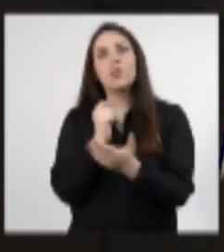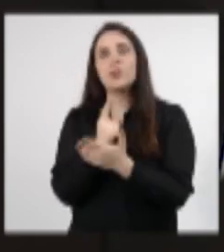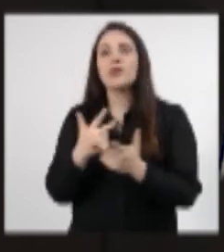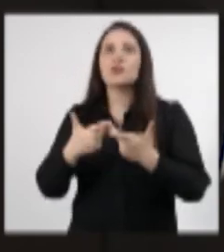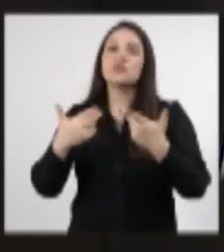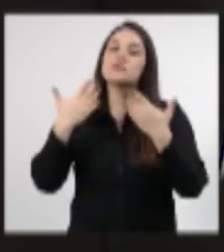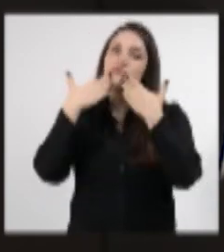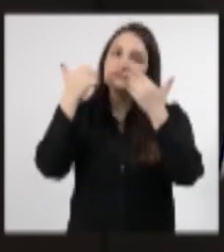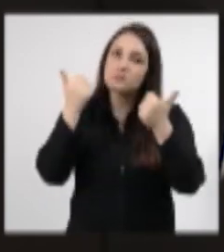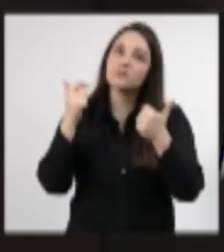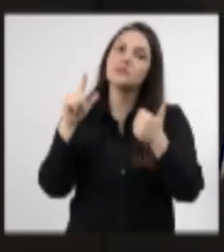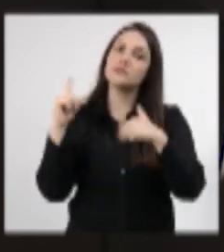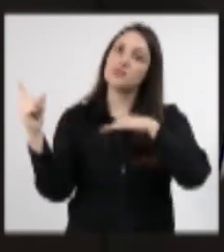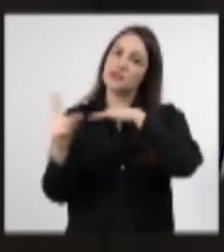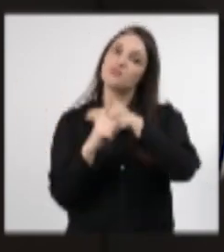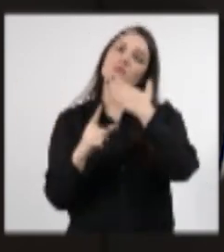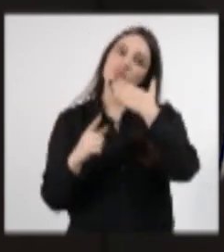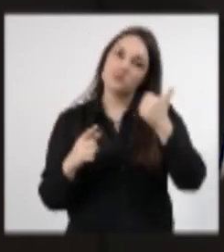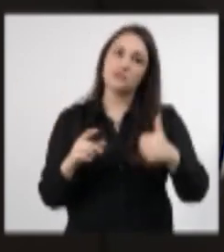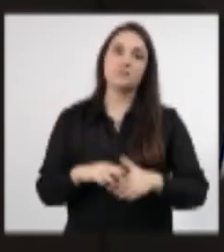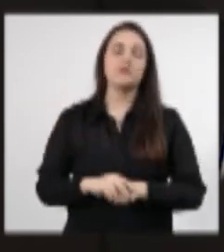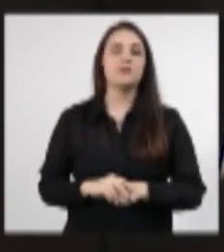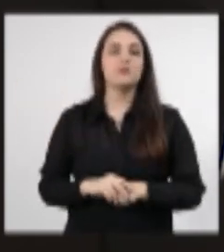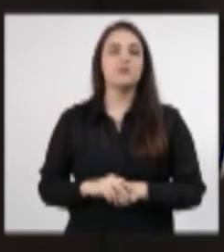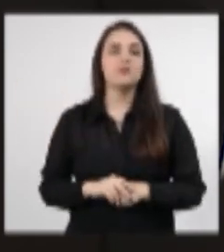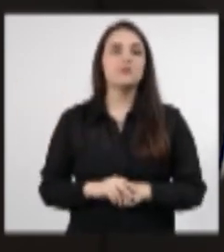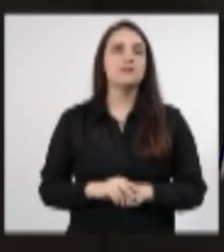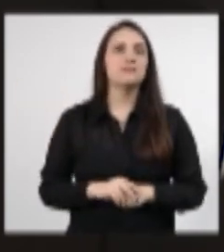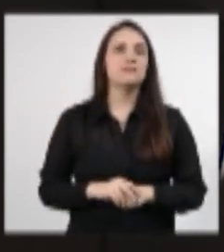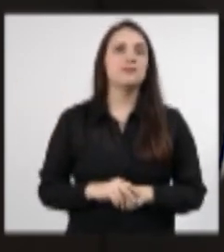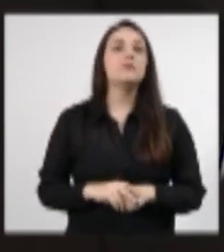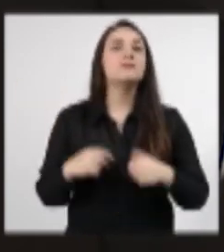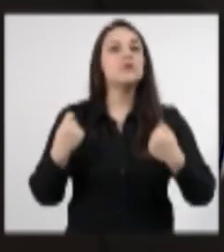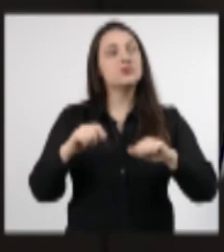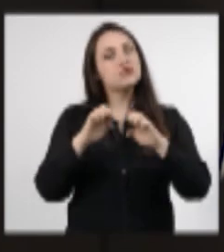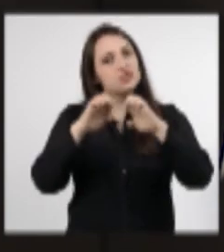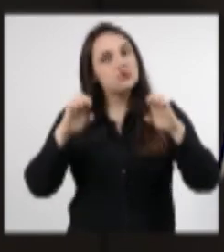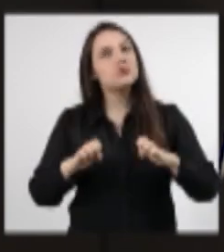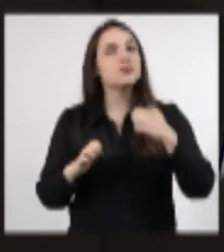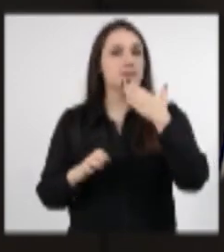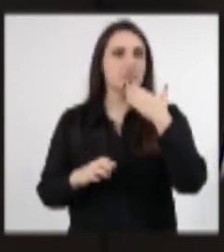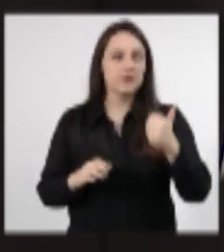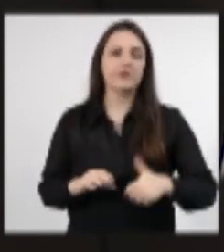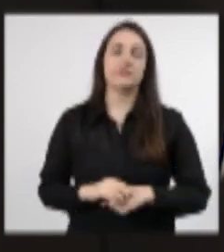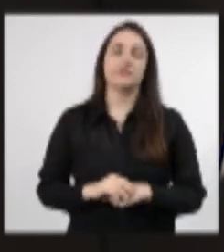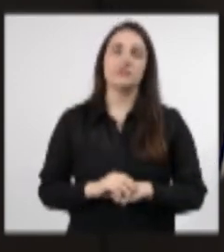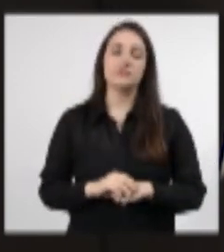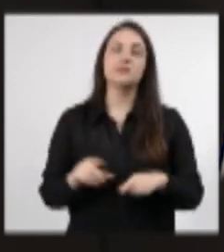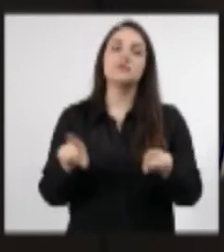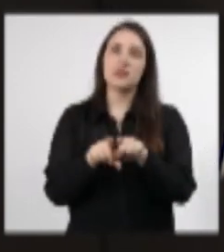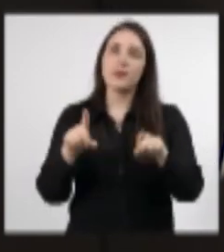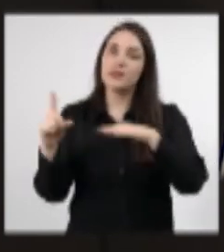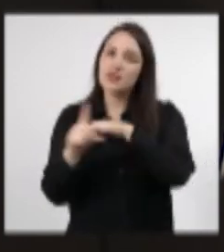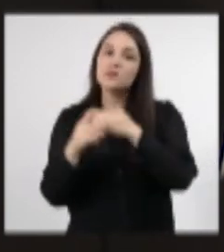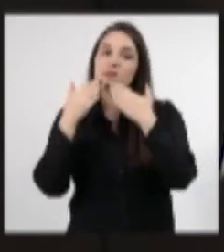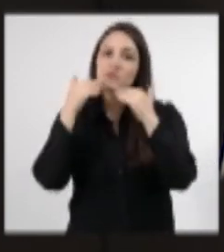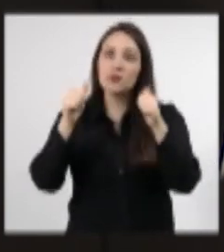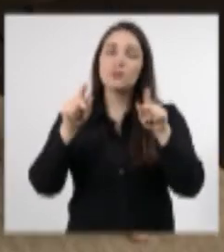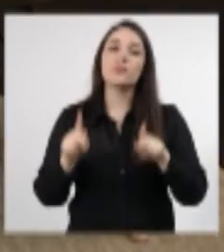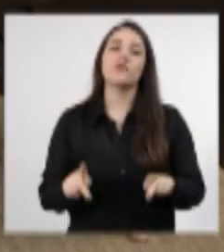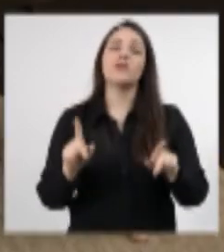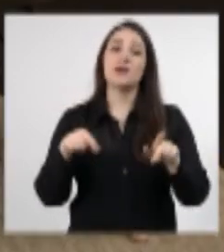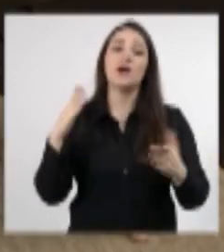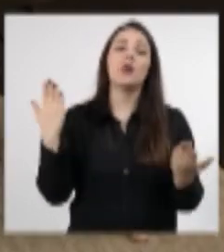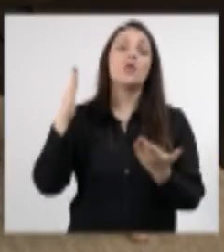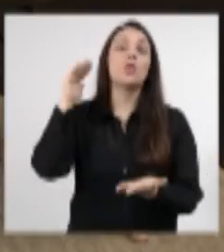unidade e, consequentemente, dar um melhor atendimento, a melhor estrutura de trabalho para o policial e melhor atendimento à população.